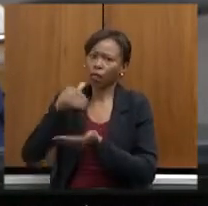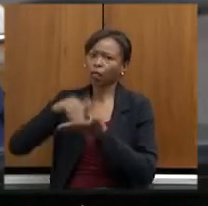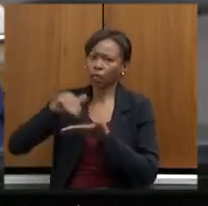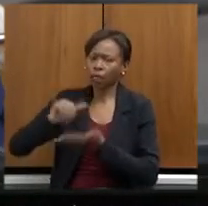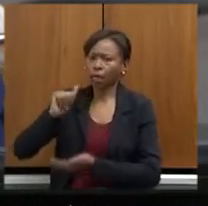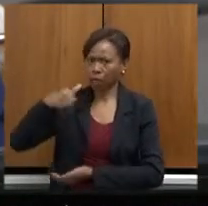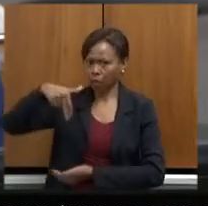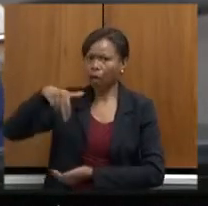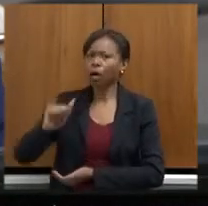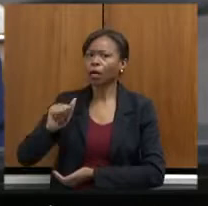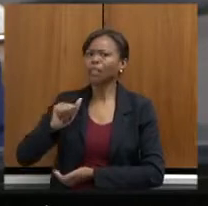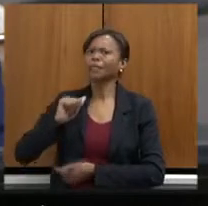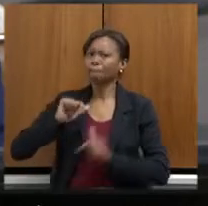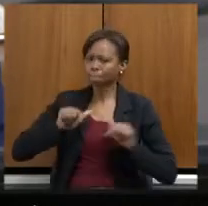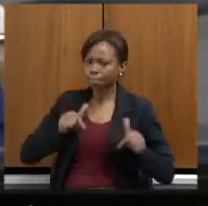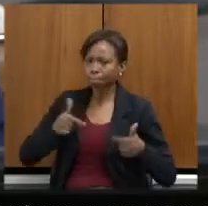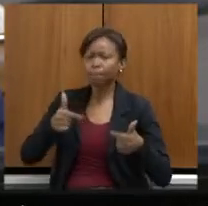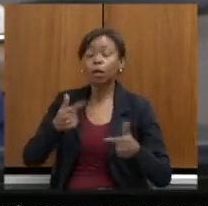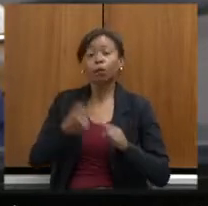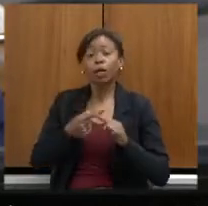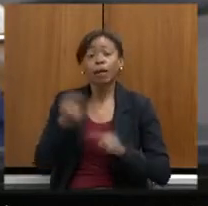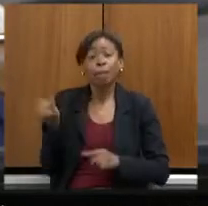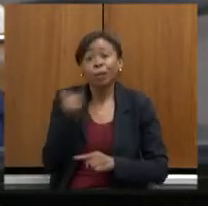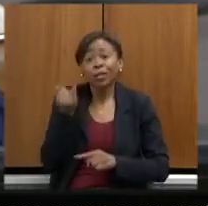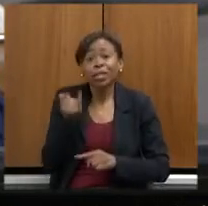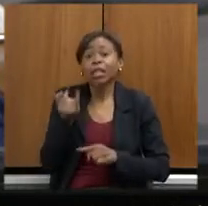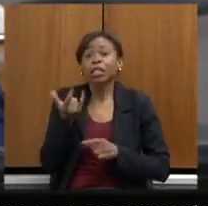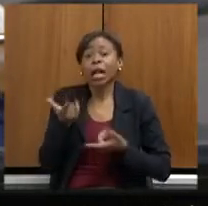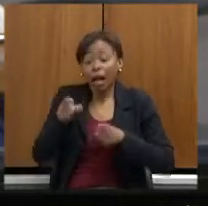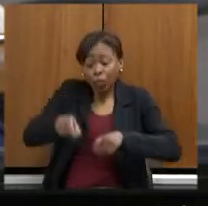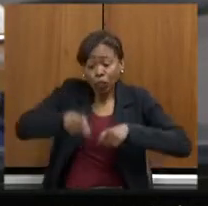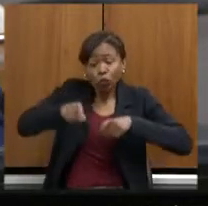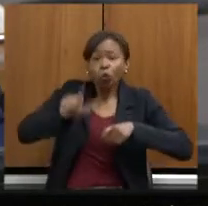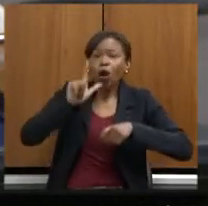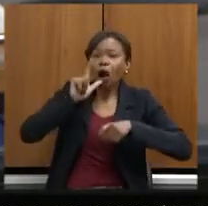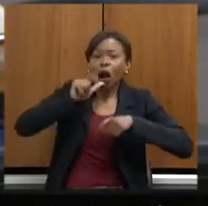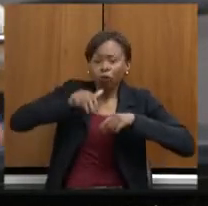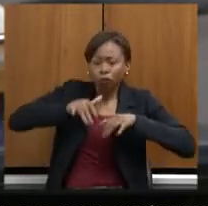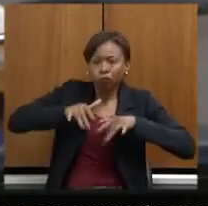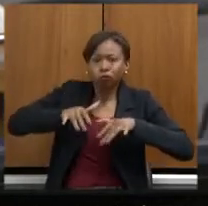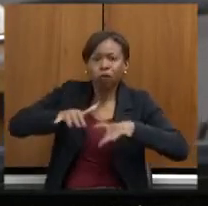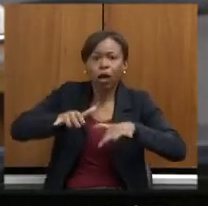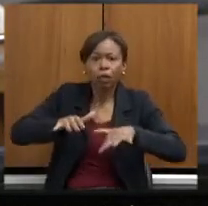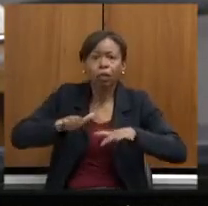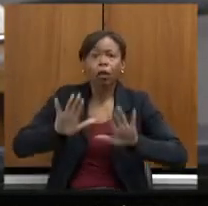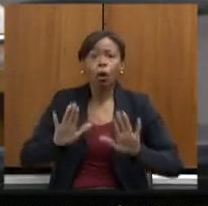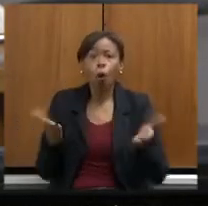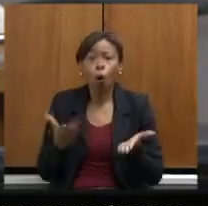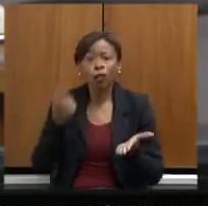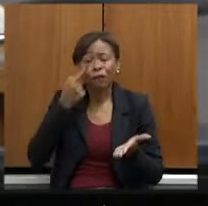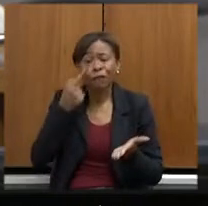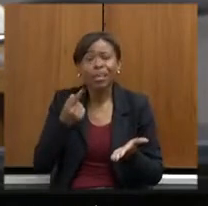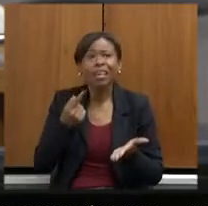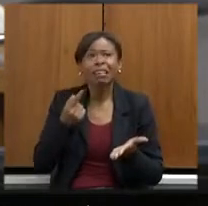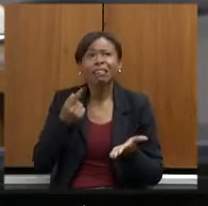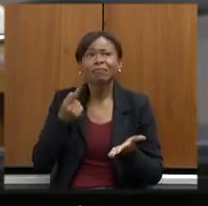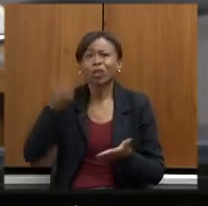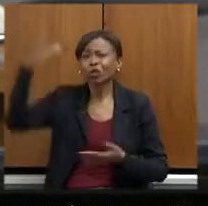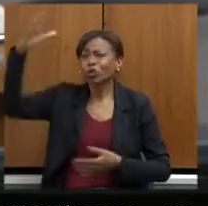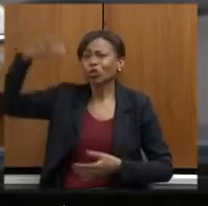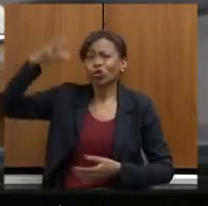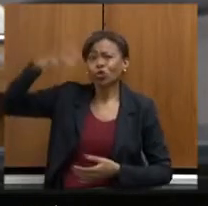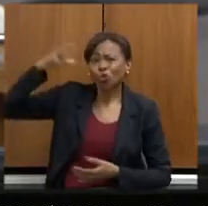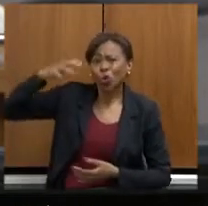todo fervor porque a gente sabe da importância da Agricultura irrigada eu tava vendo hoje de manhã vai chover só daqui a 120 dias em algumas regiões